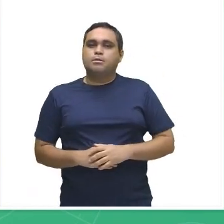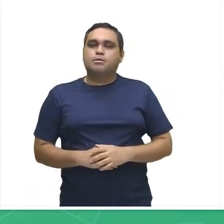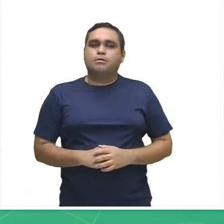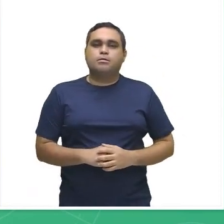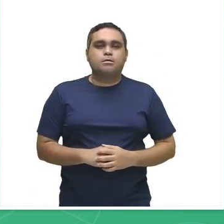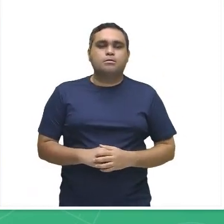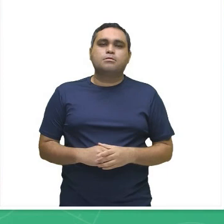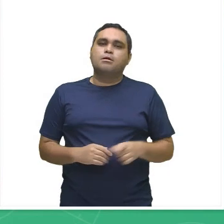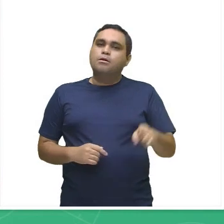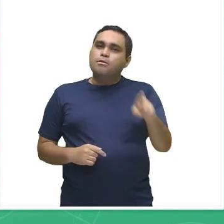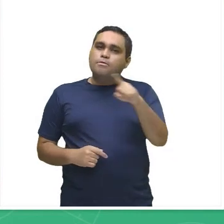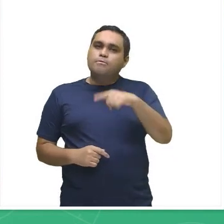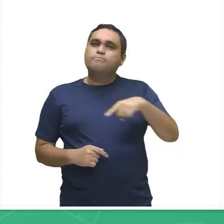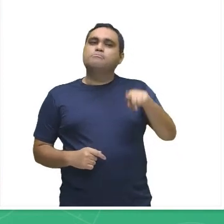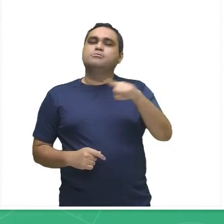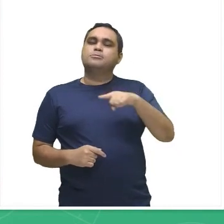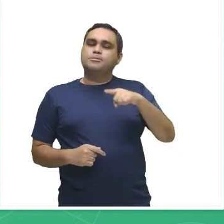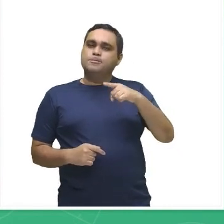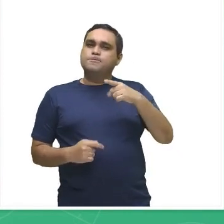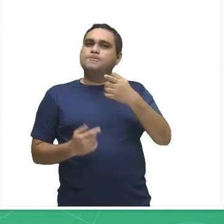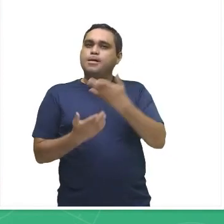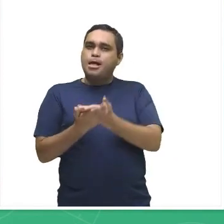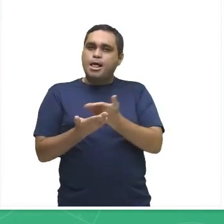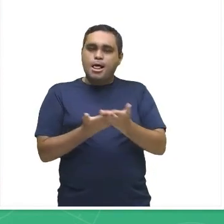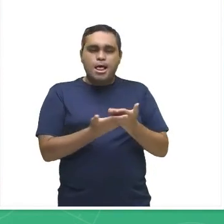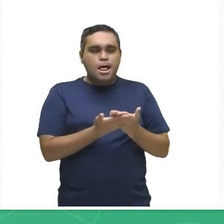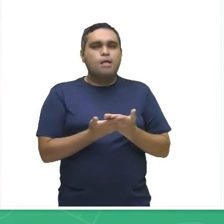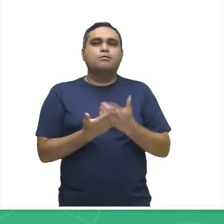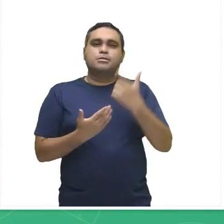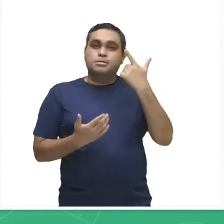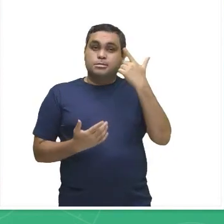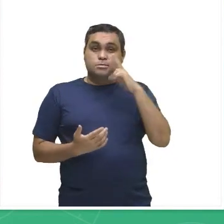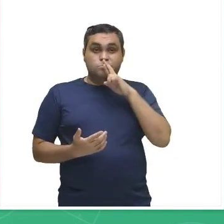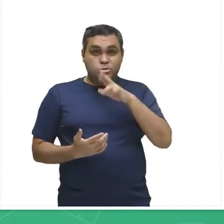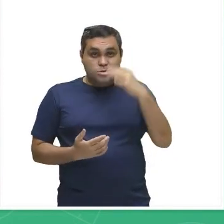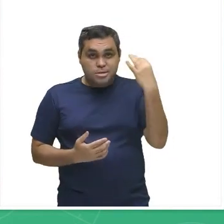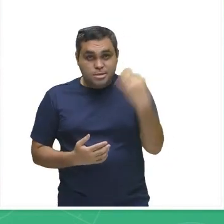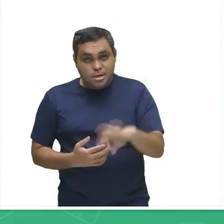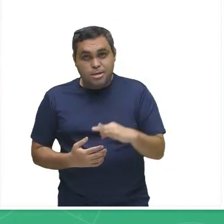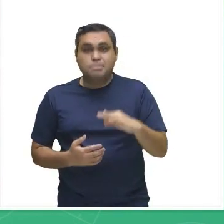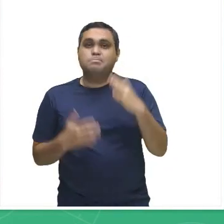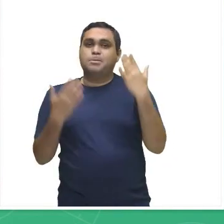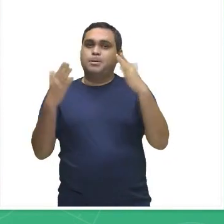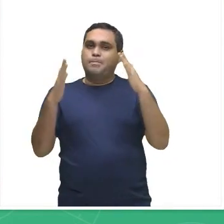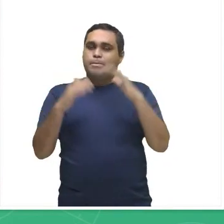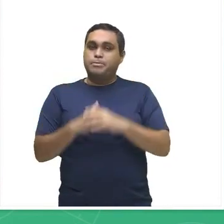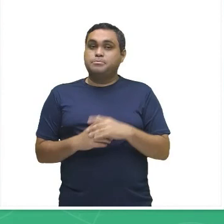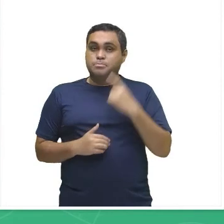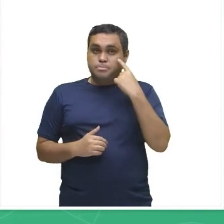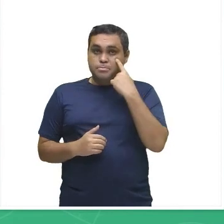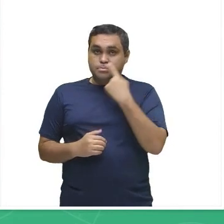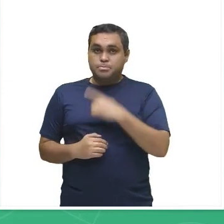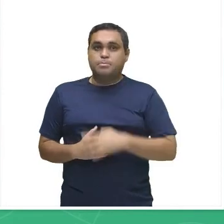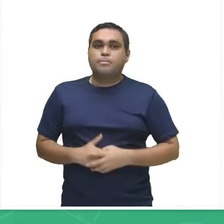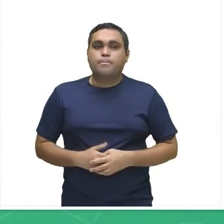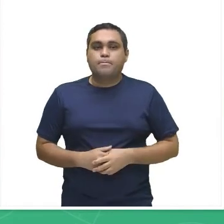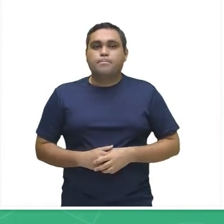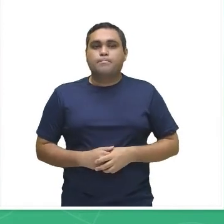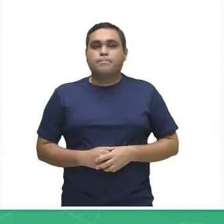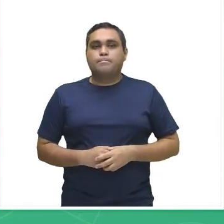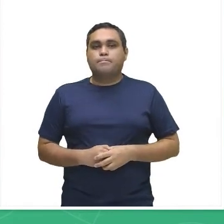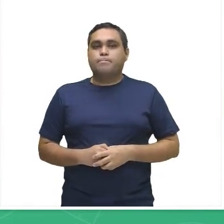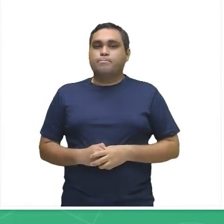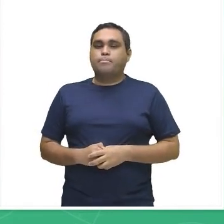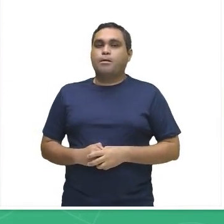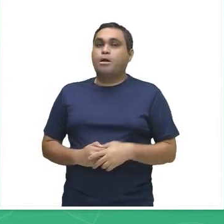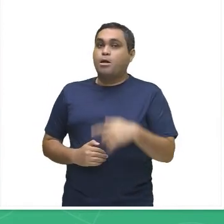aqui assistindo a nossa aula. Vamos ao nosso comentário? Vamos lá? Rapidinho. Então, a gente vai ver aqui no